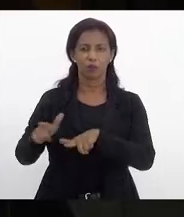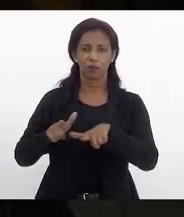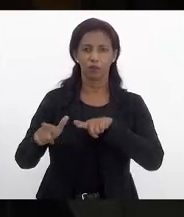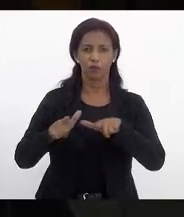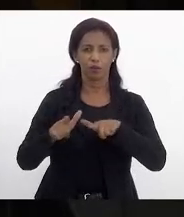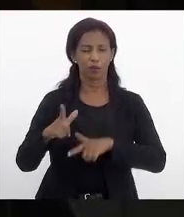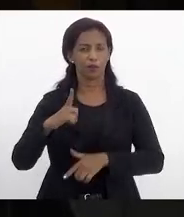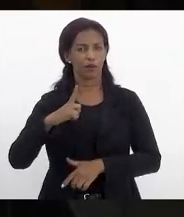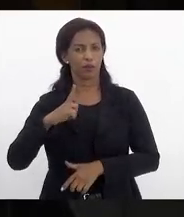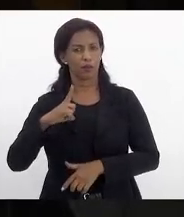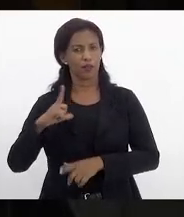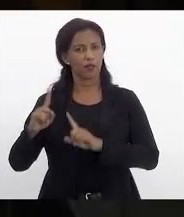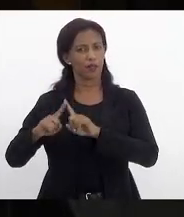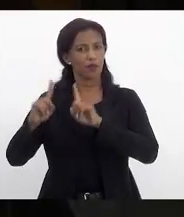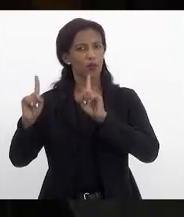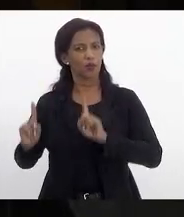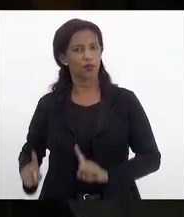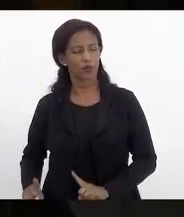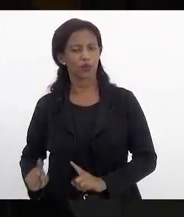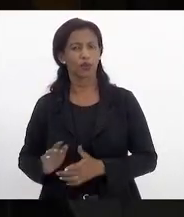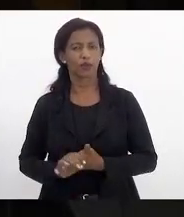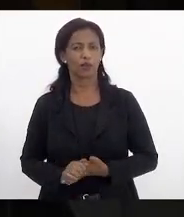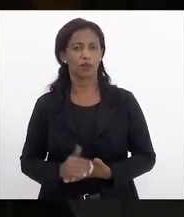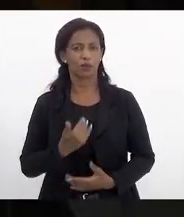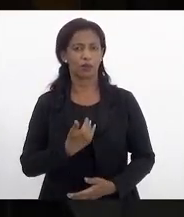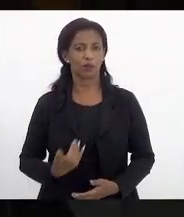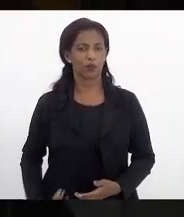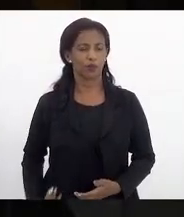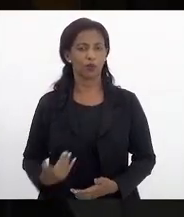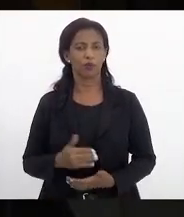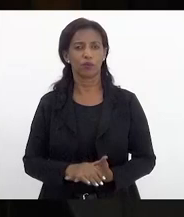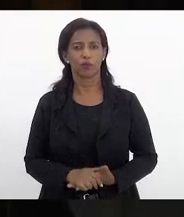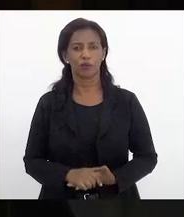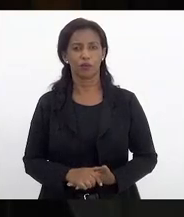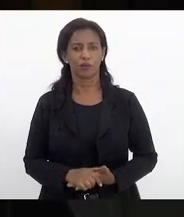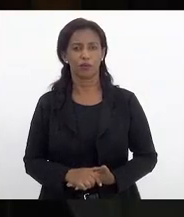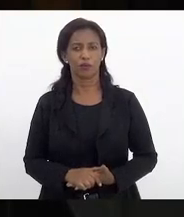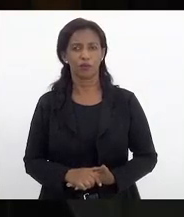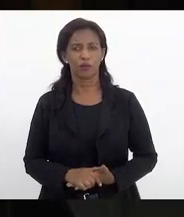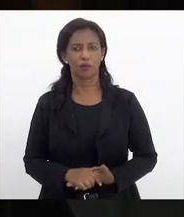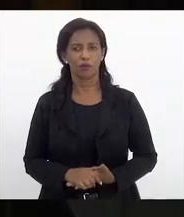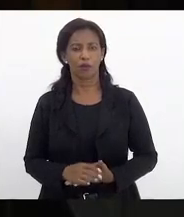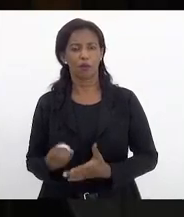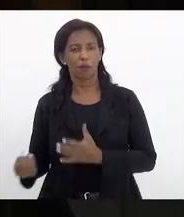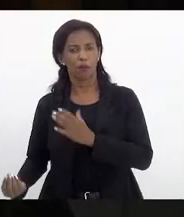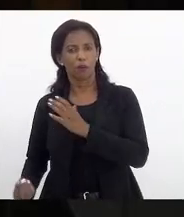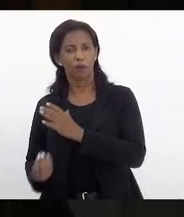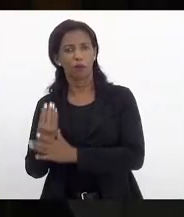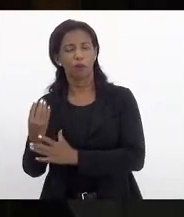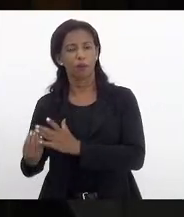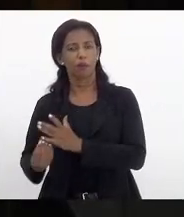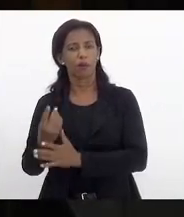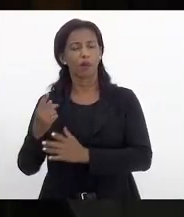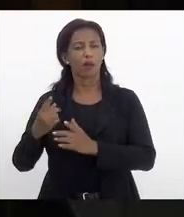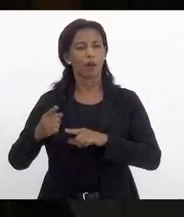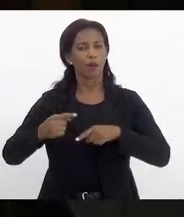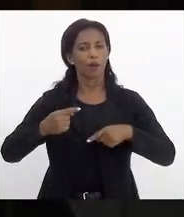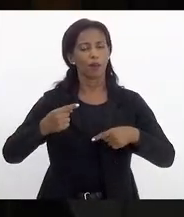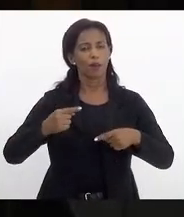que tem o funcionalismo público para construir políticas